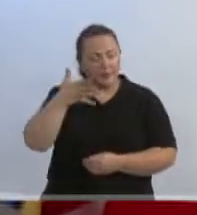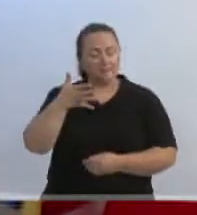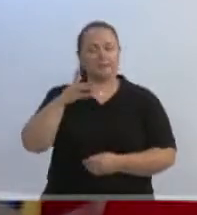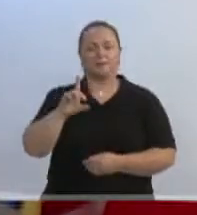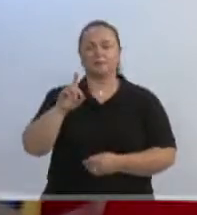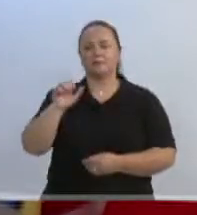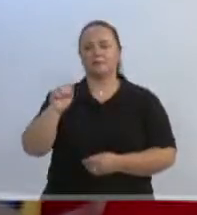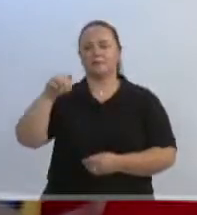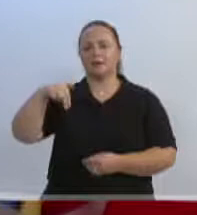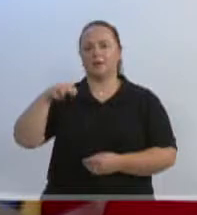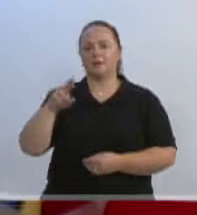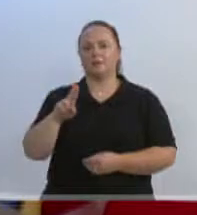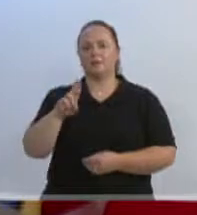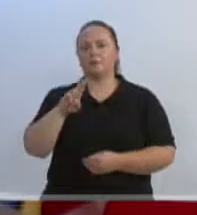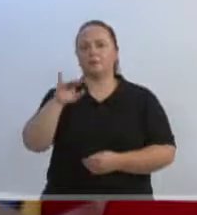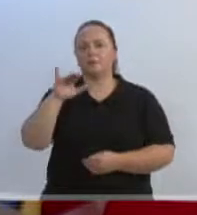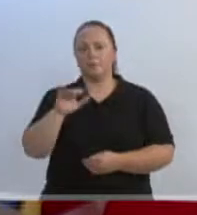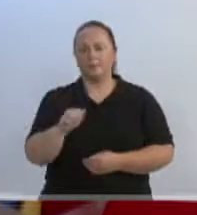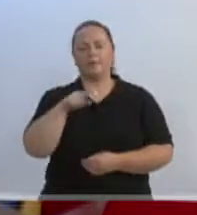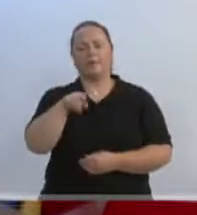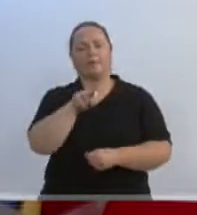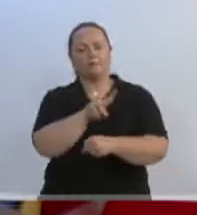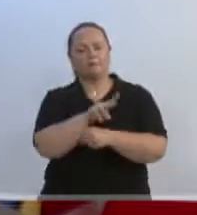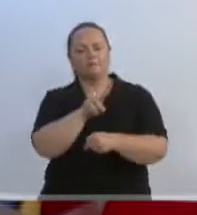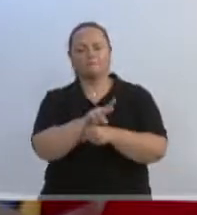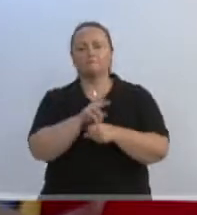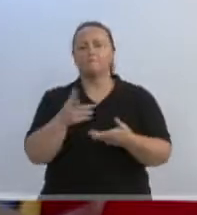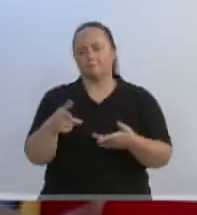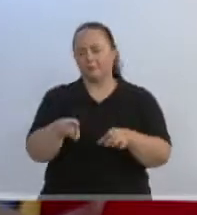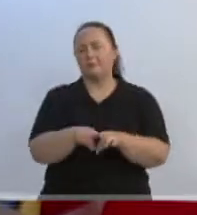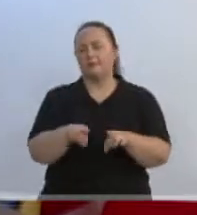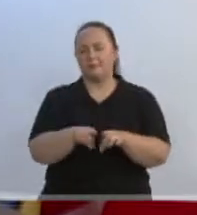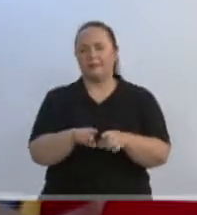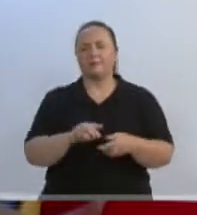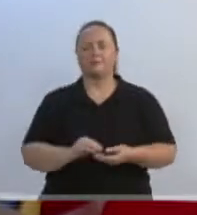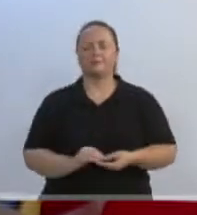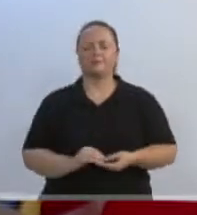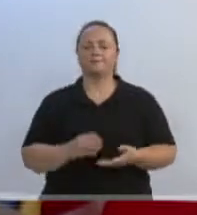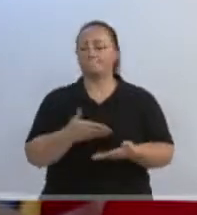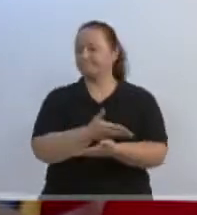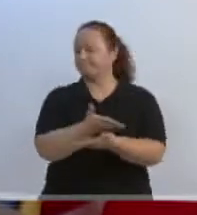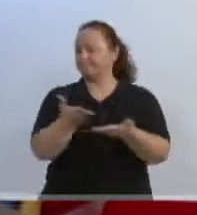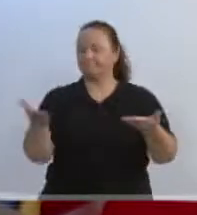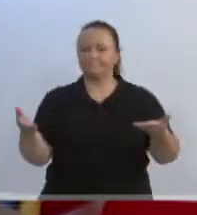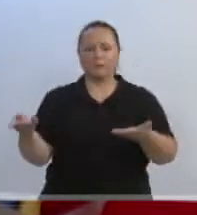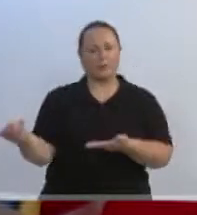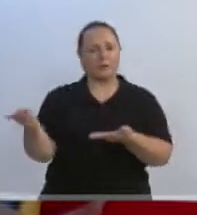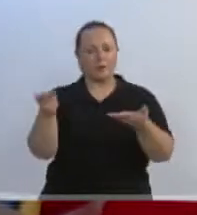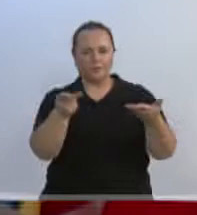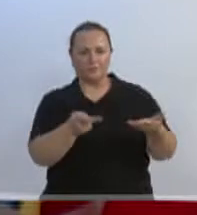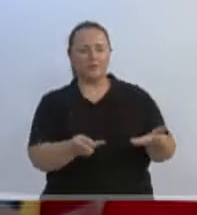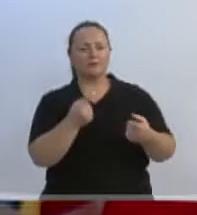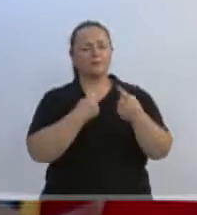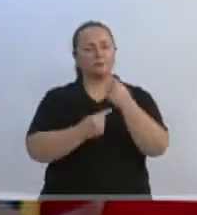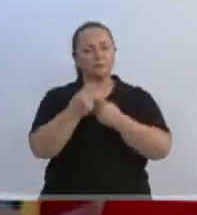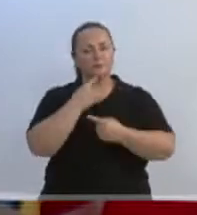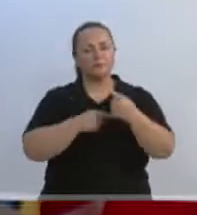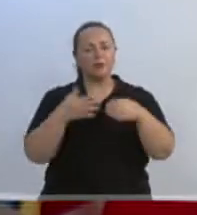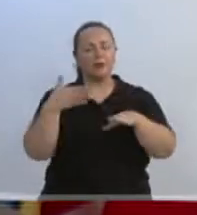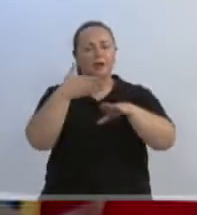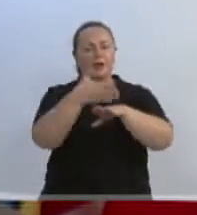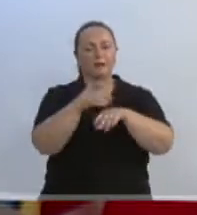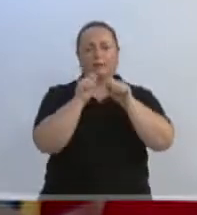protetora independente então estão todos convidados vereadores que desejarem participar a assessoria